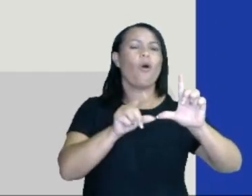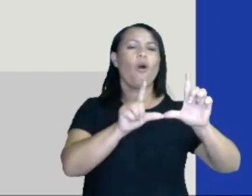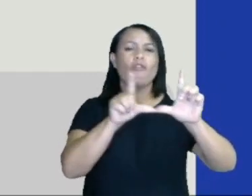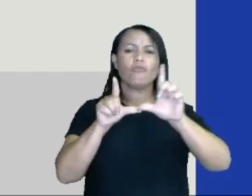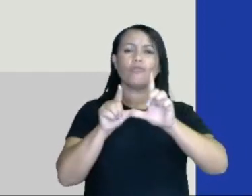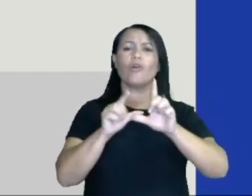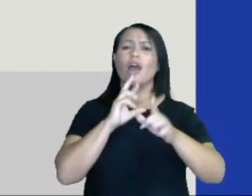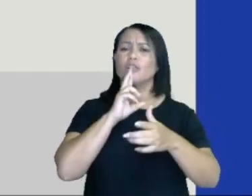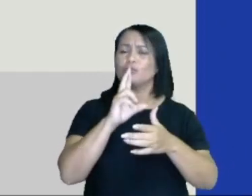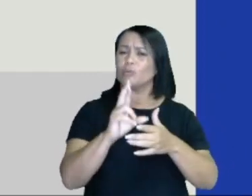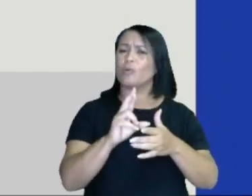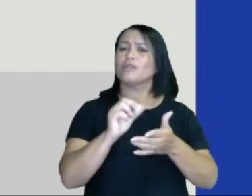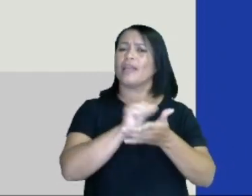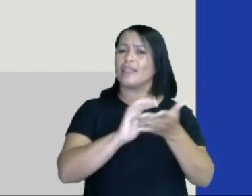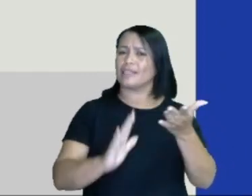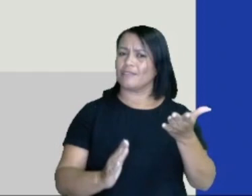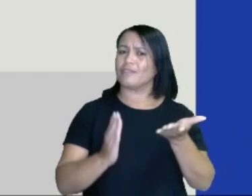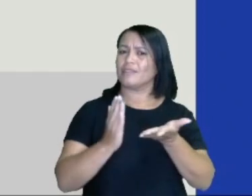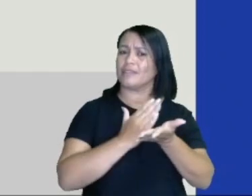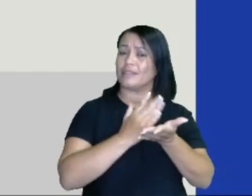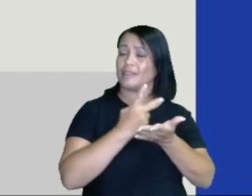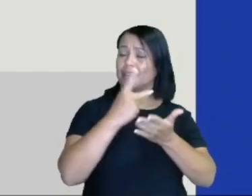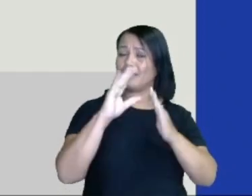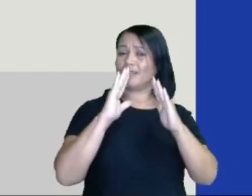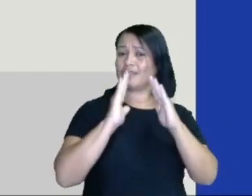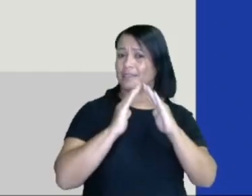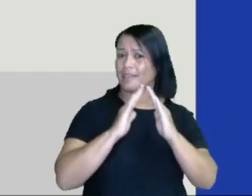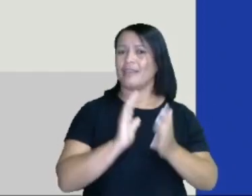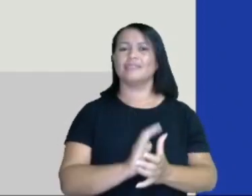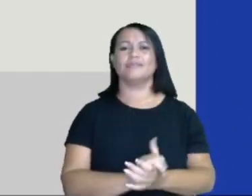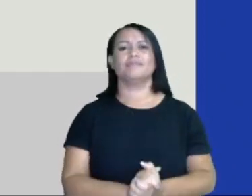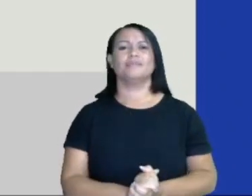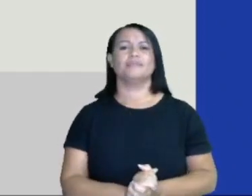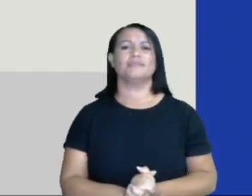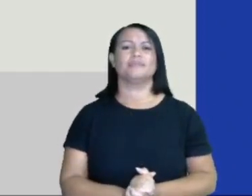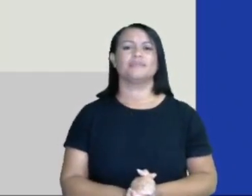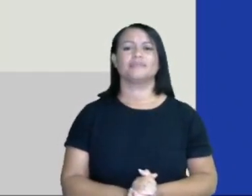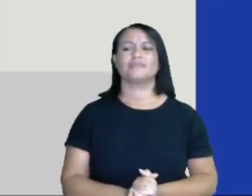em casa, no seu caderninho.